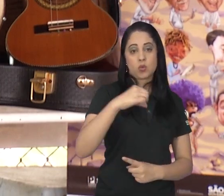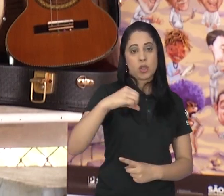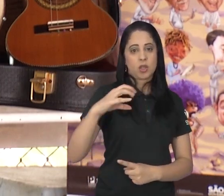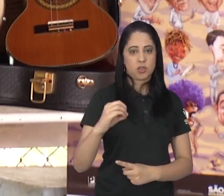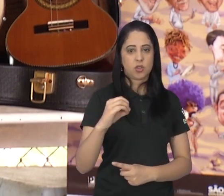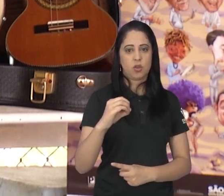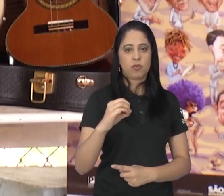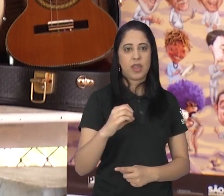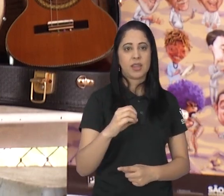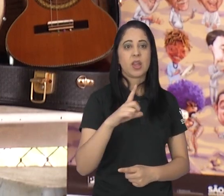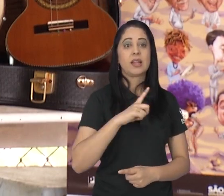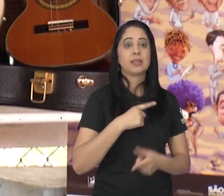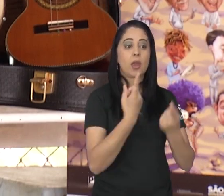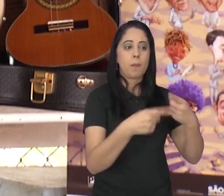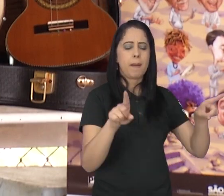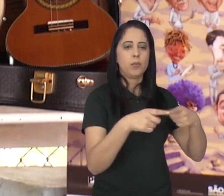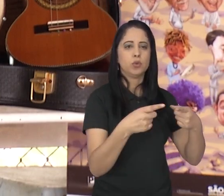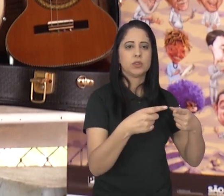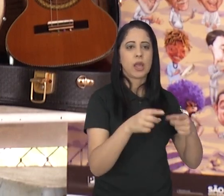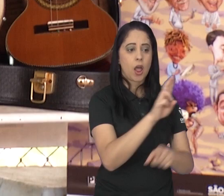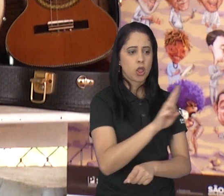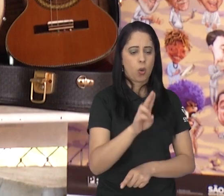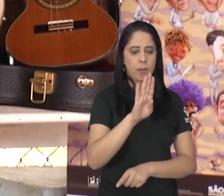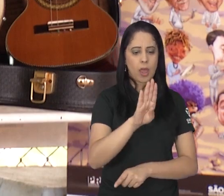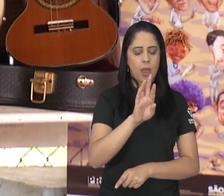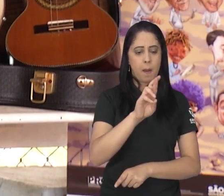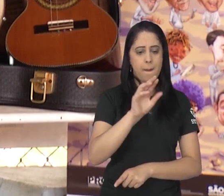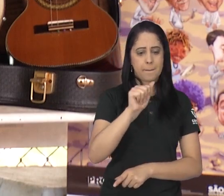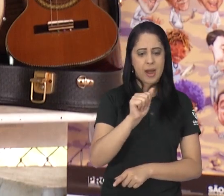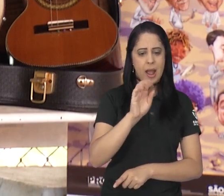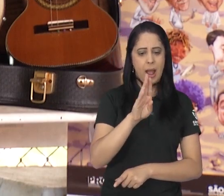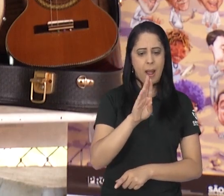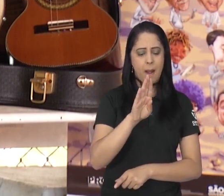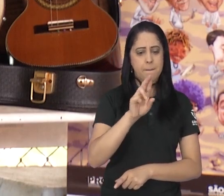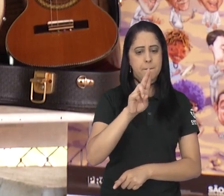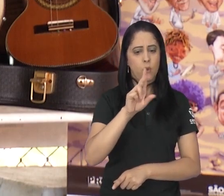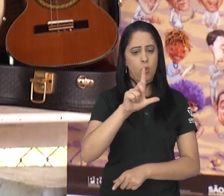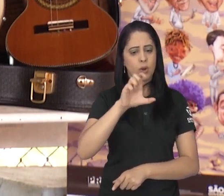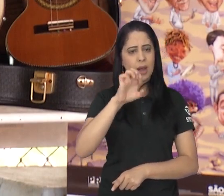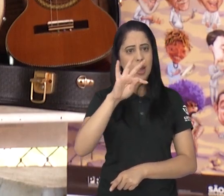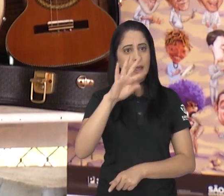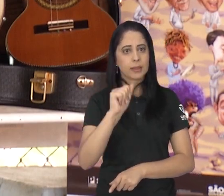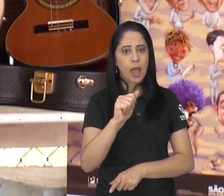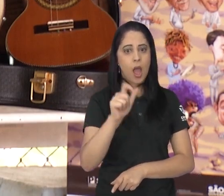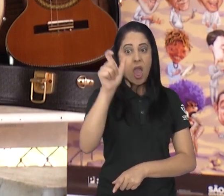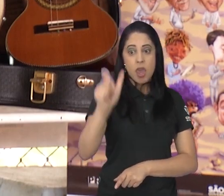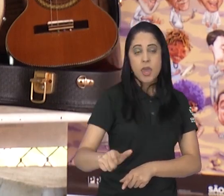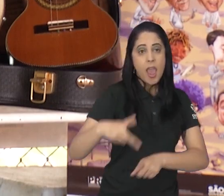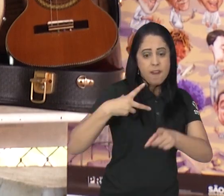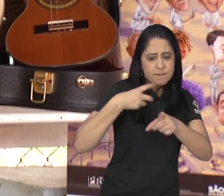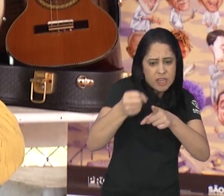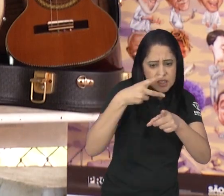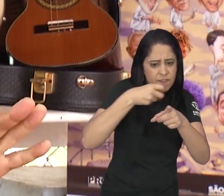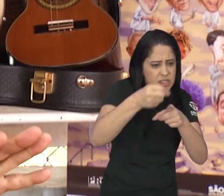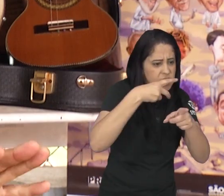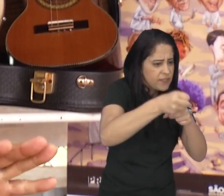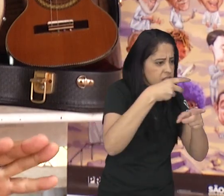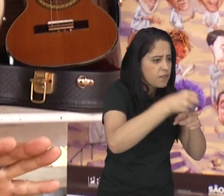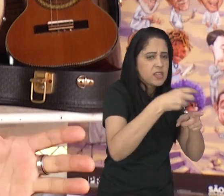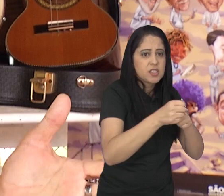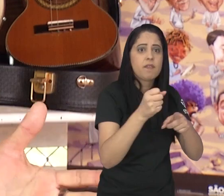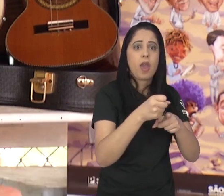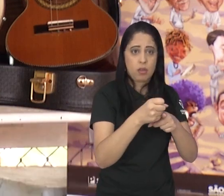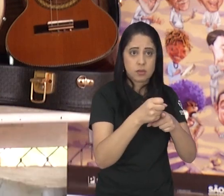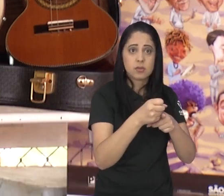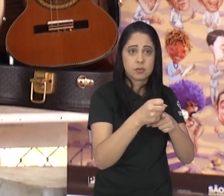1990 com uma música que chama Brabuleta. Ele venceu Emílio Santiago, Bete Carvalho e vários outros